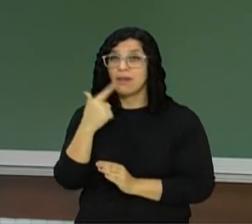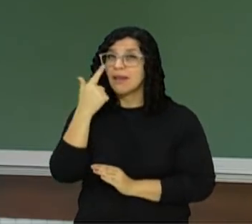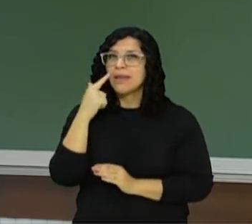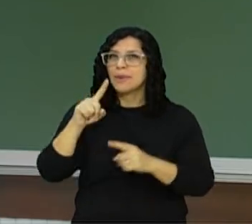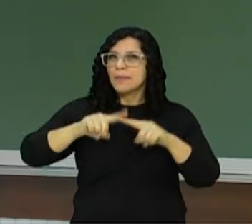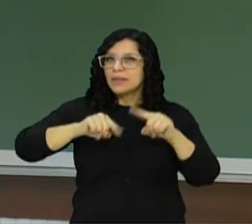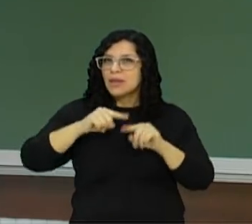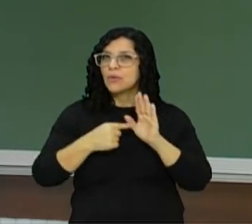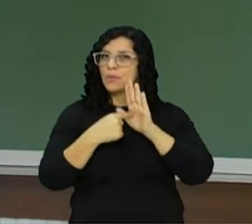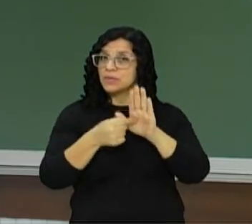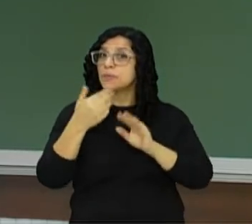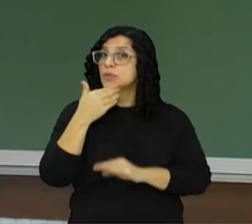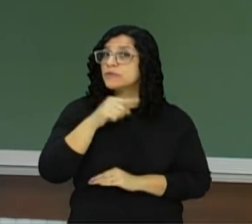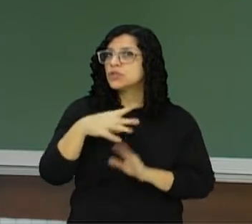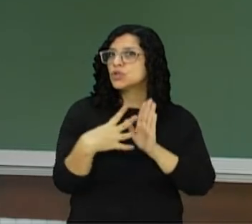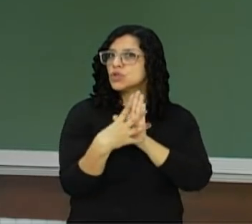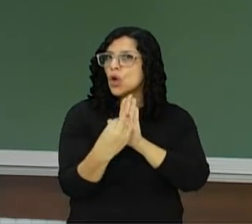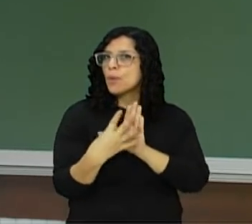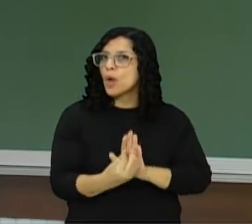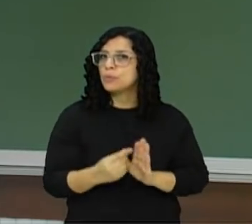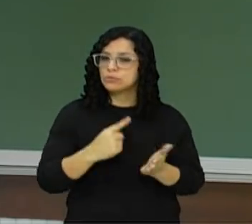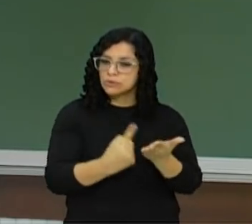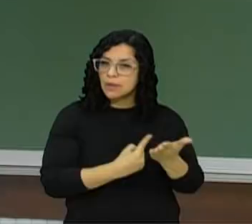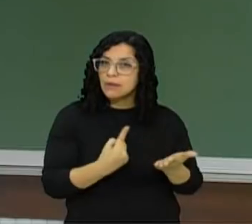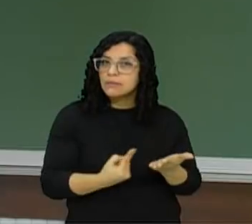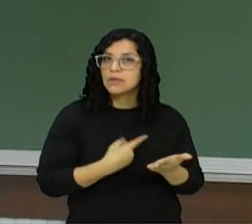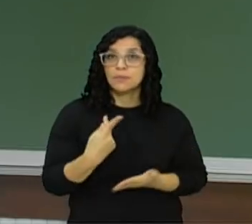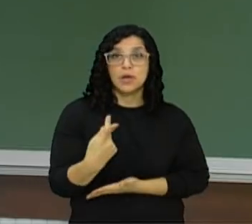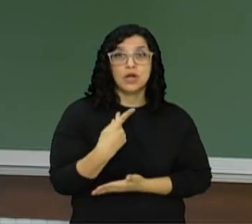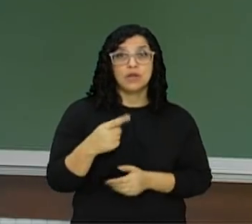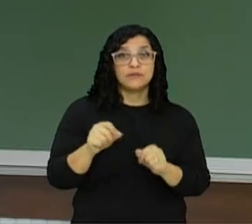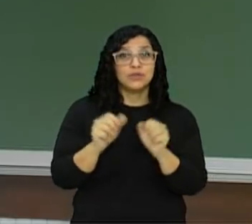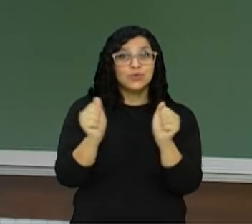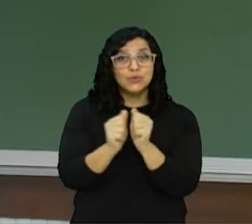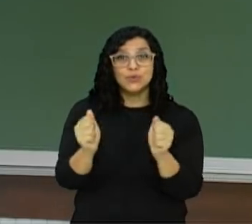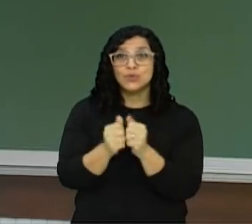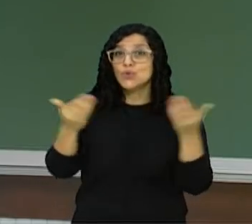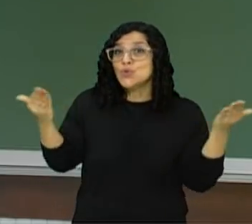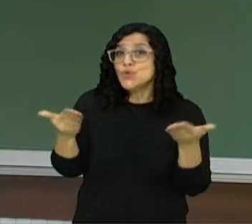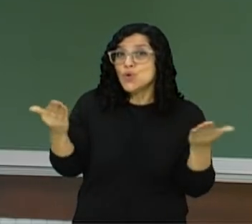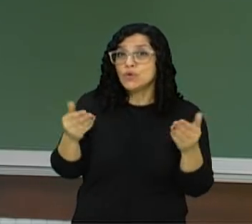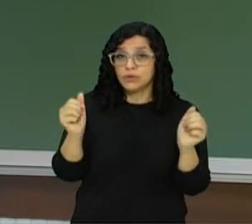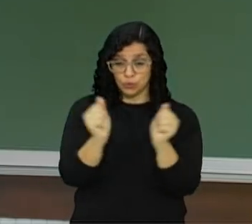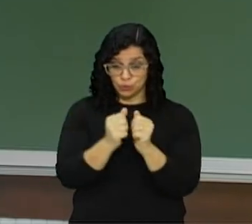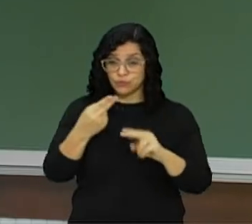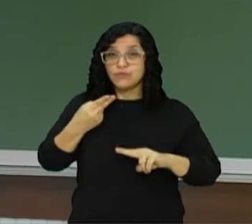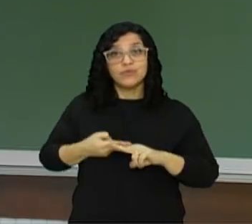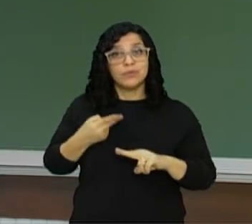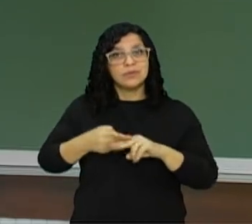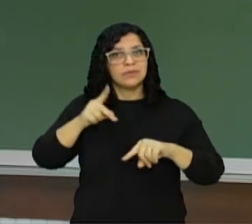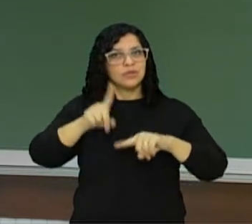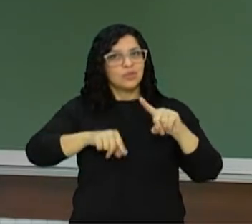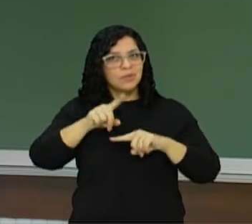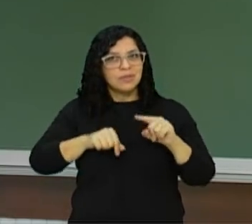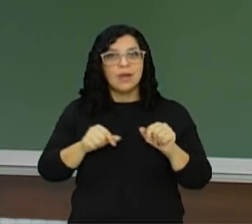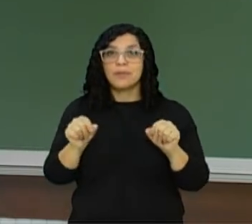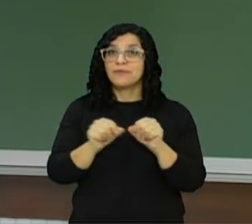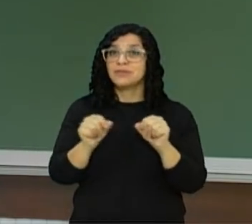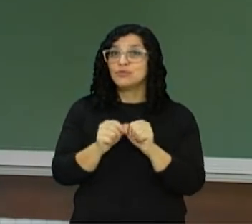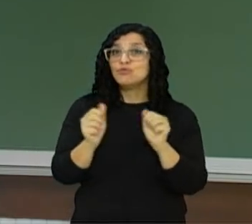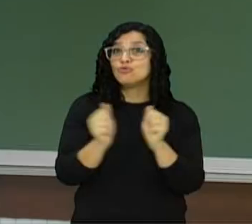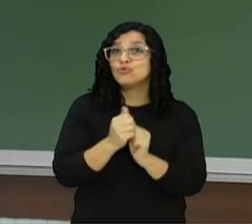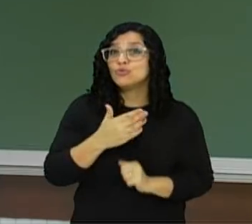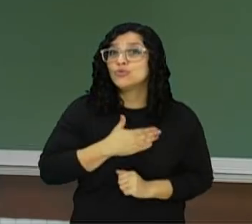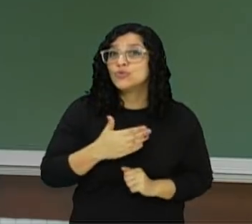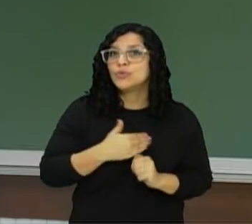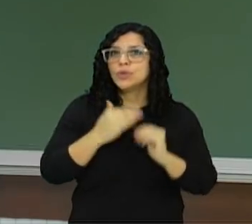bancada e pedi que vocês copiassem no caderno? Então é nessa aula você tem que estar com eles em mãos para construir